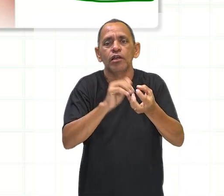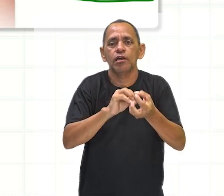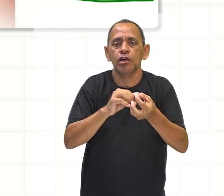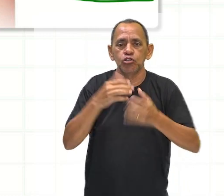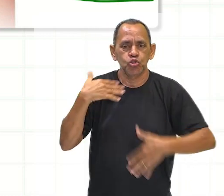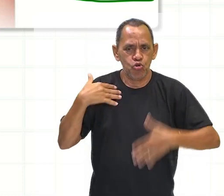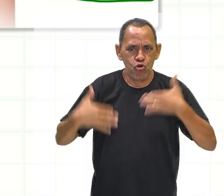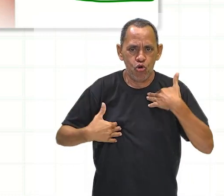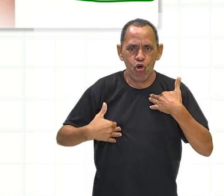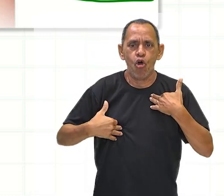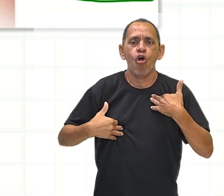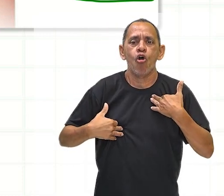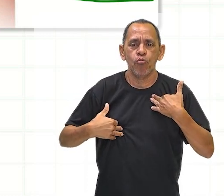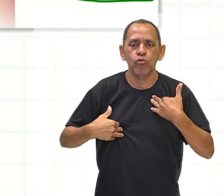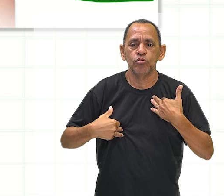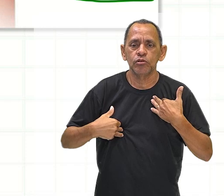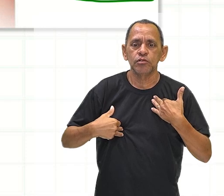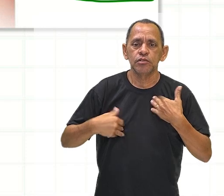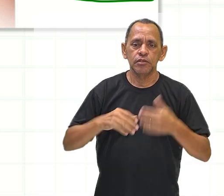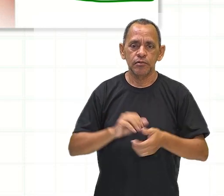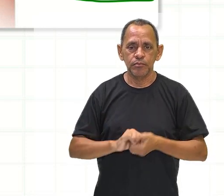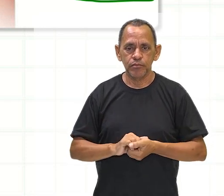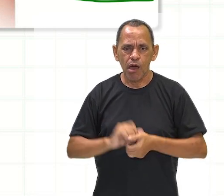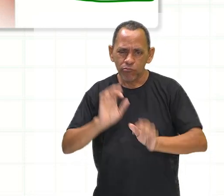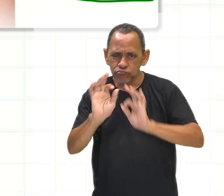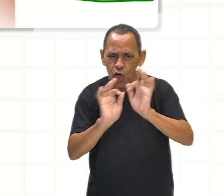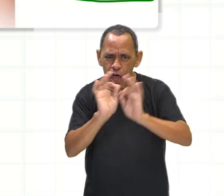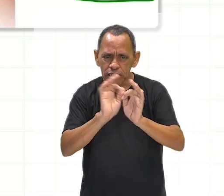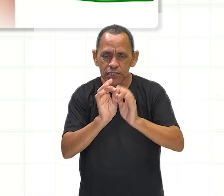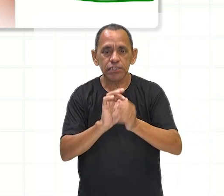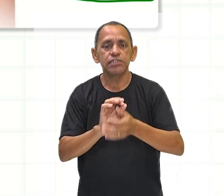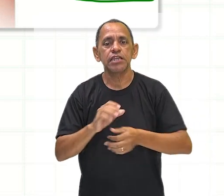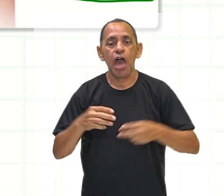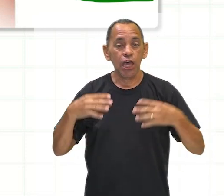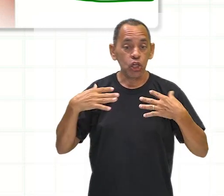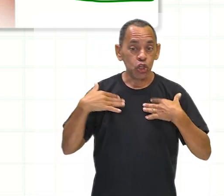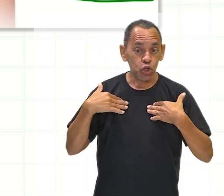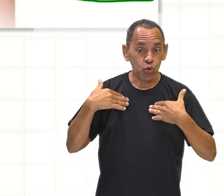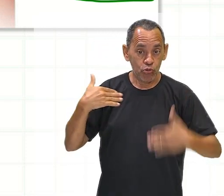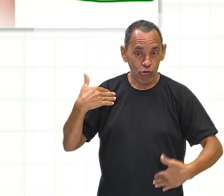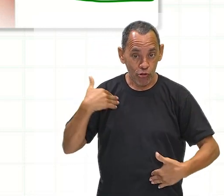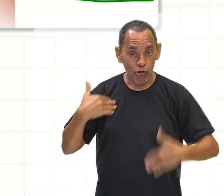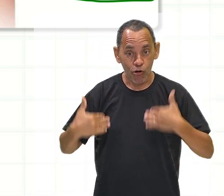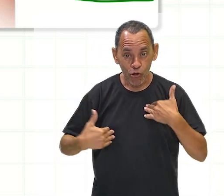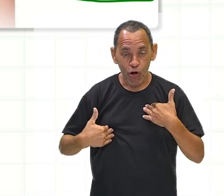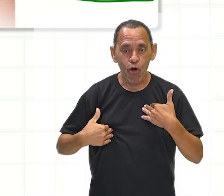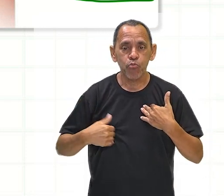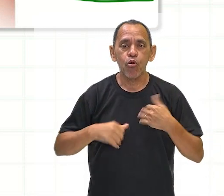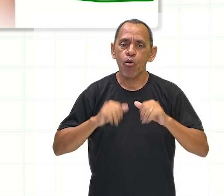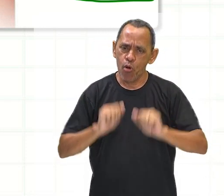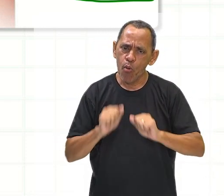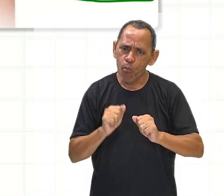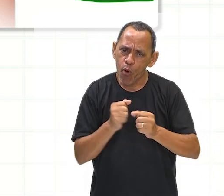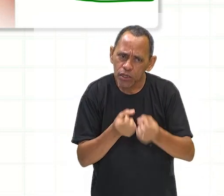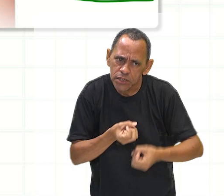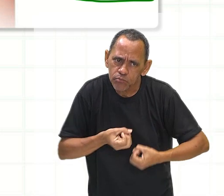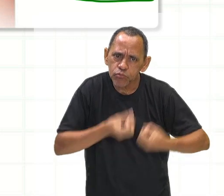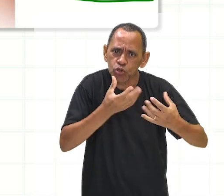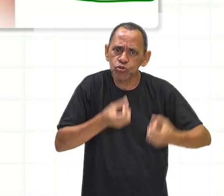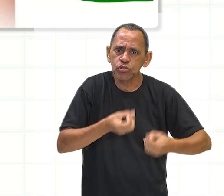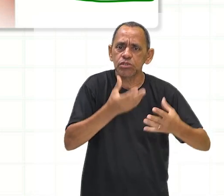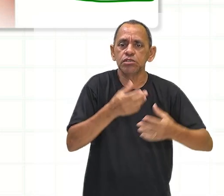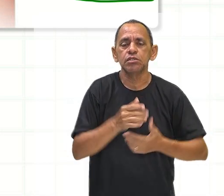na produção dos espermatozoides. Então, como eu disse, né, normalmente a temperatura no escroto é 2